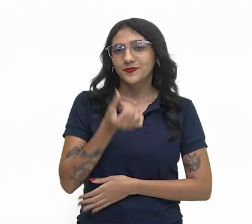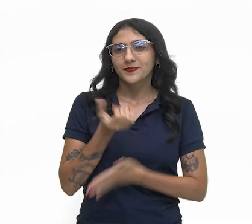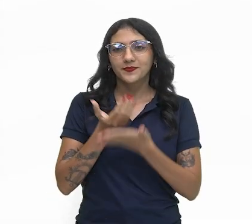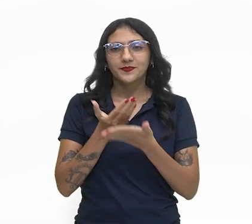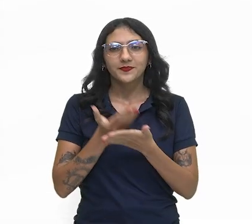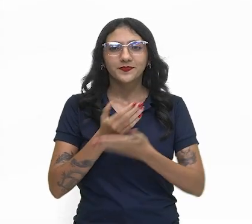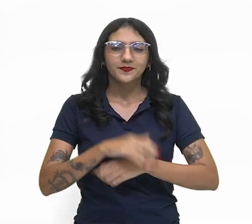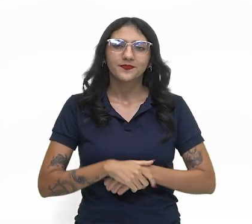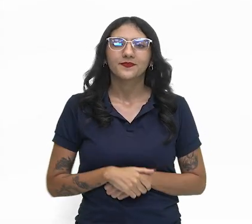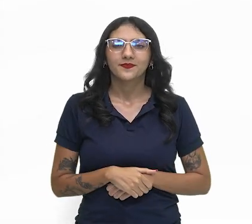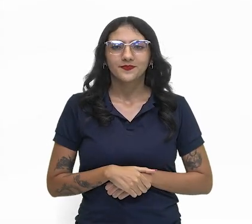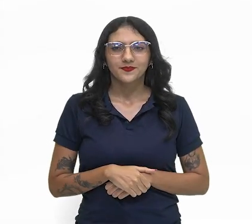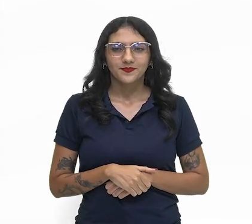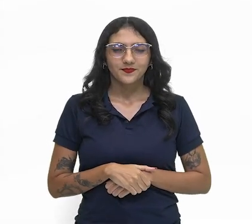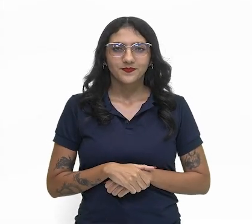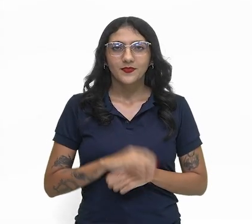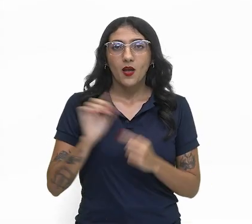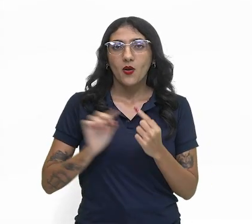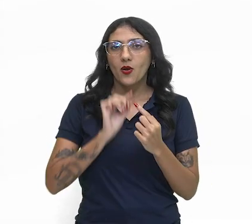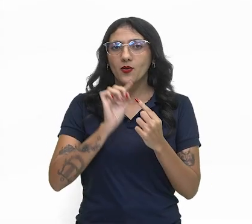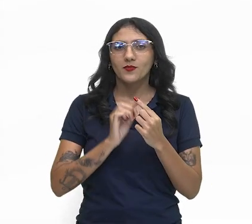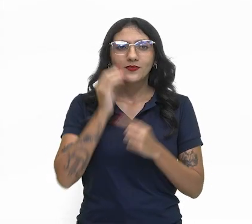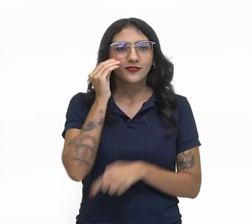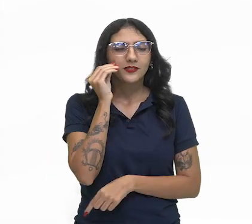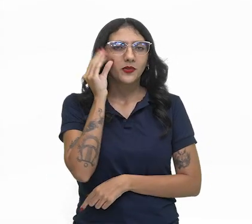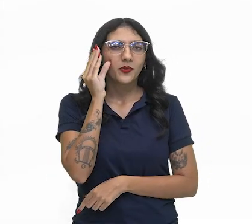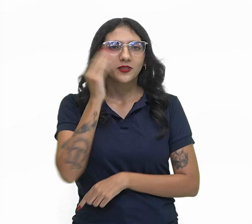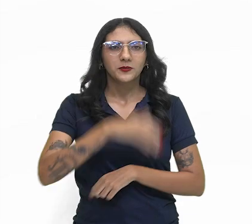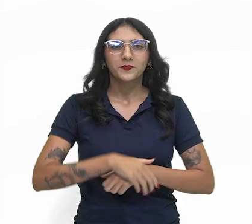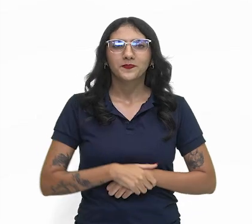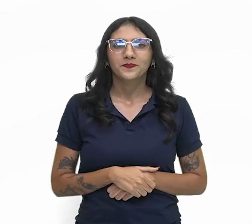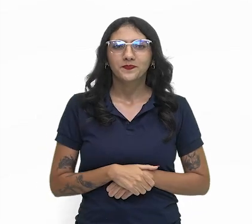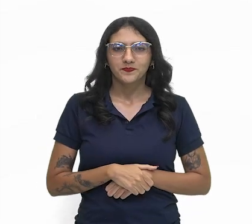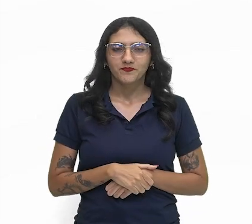só, o objeto de conhecimento,